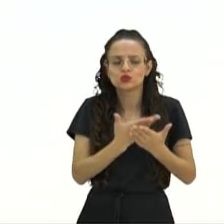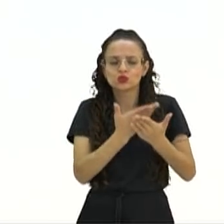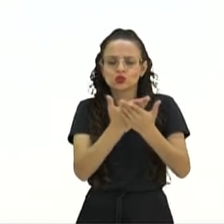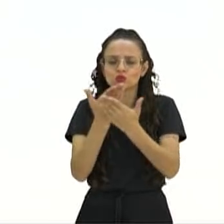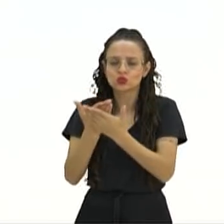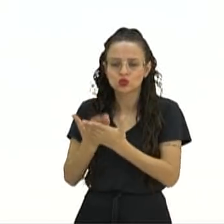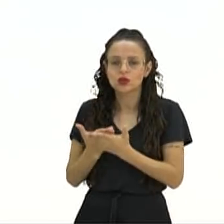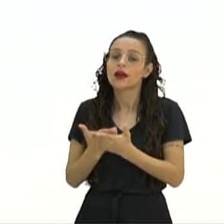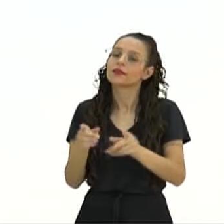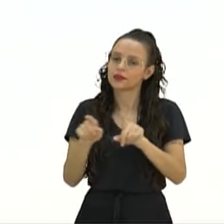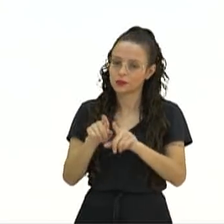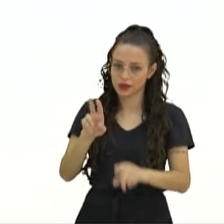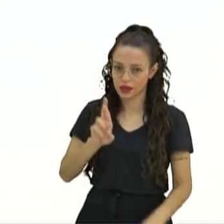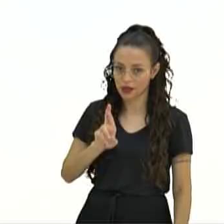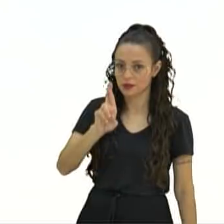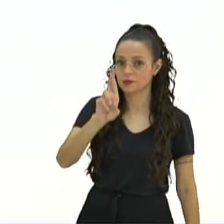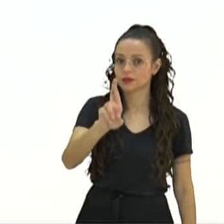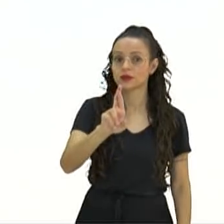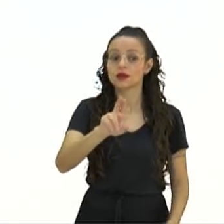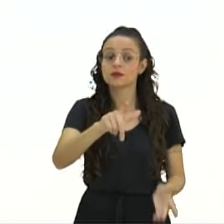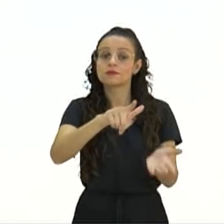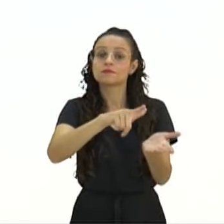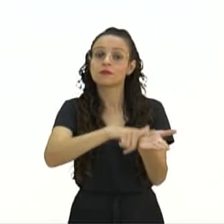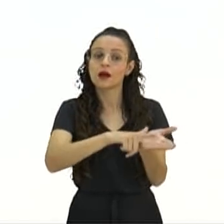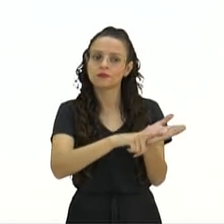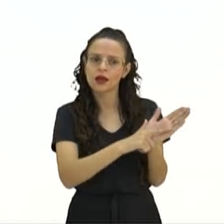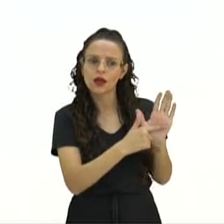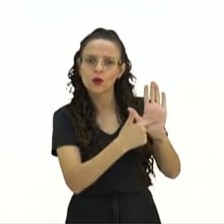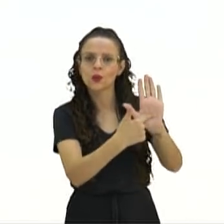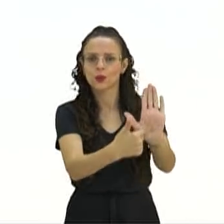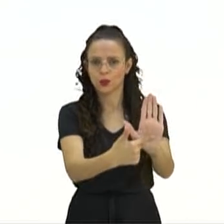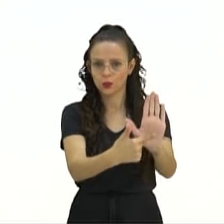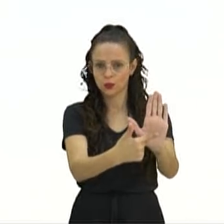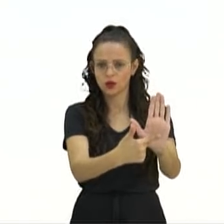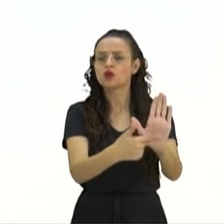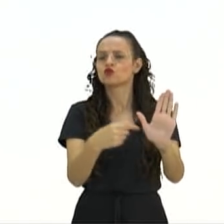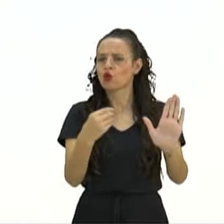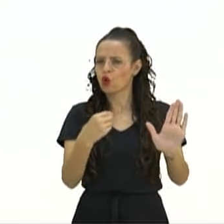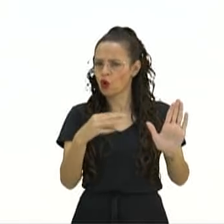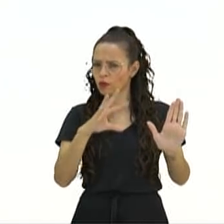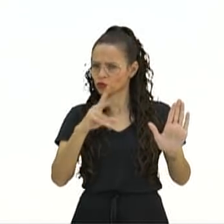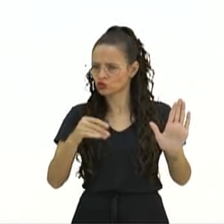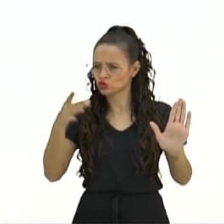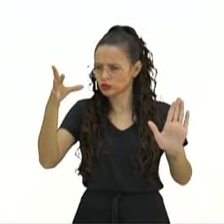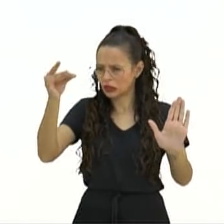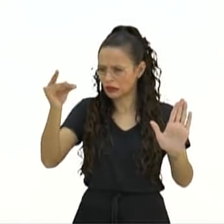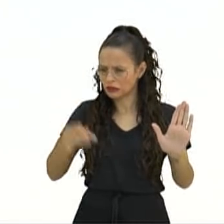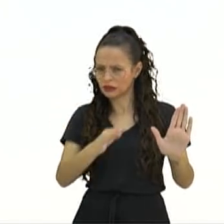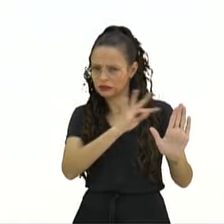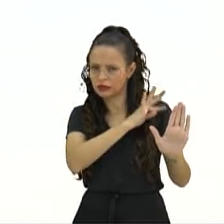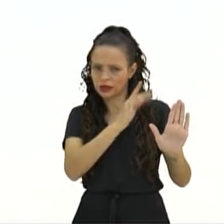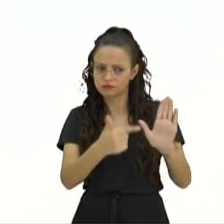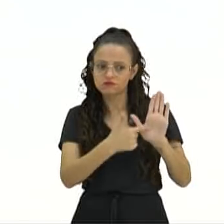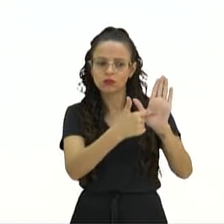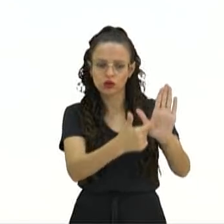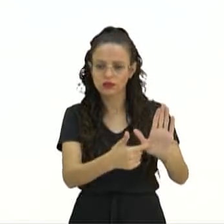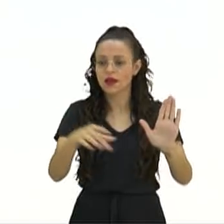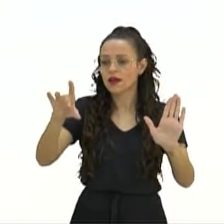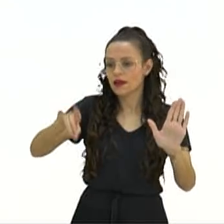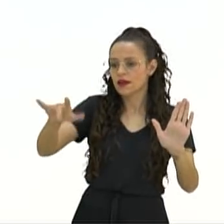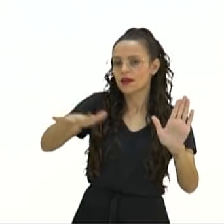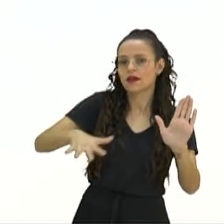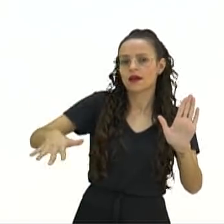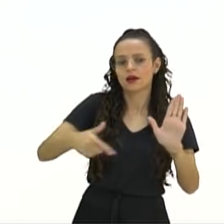e representar no papel, através de todas as técnicas que são utilizadas, a realidade, o